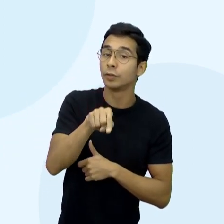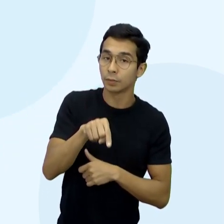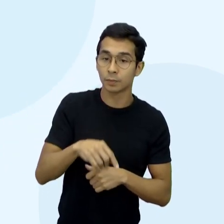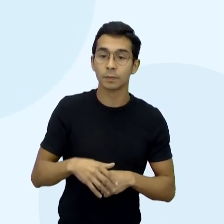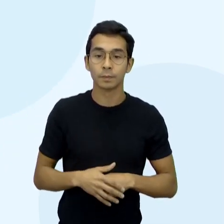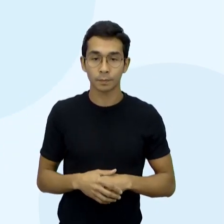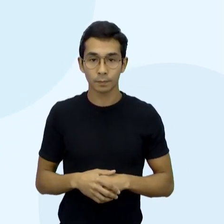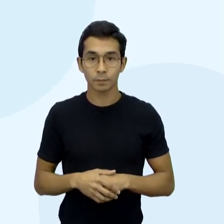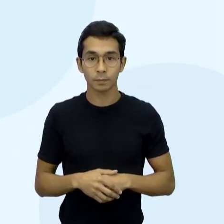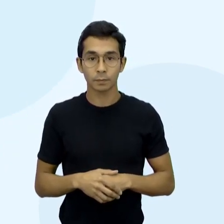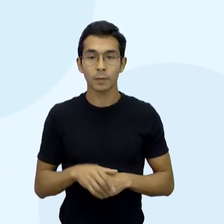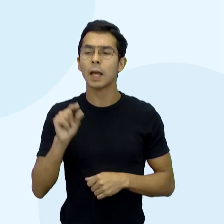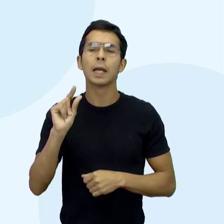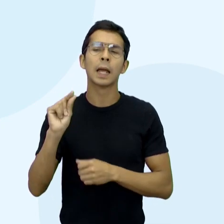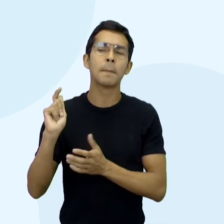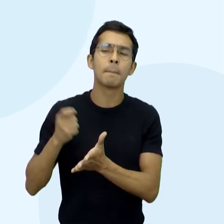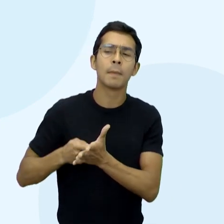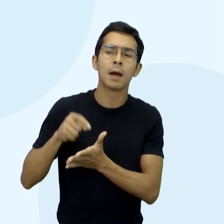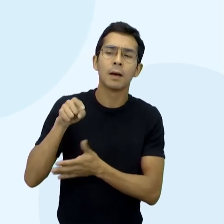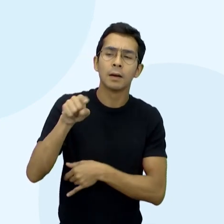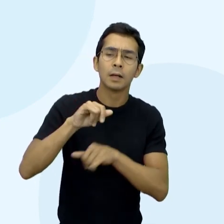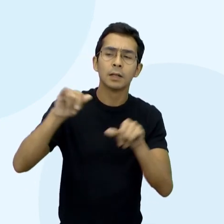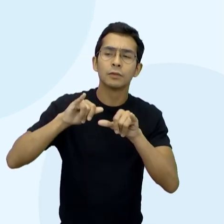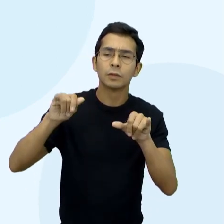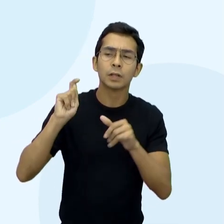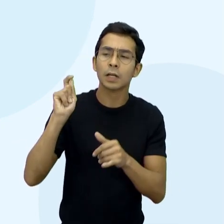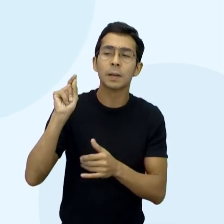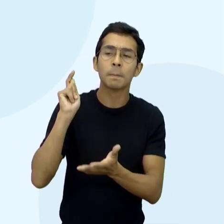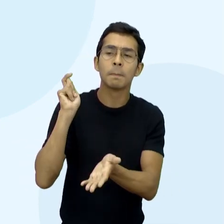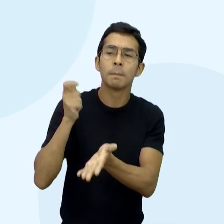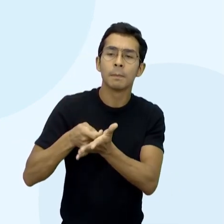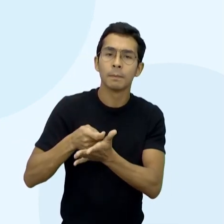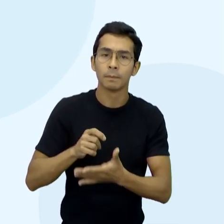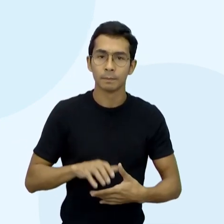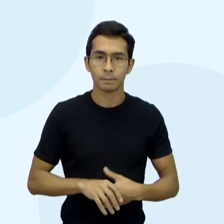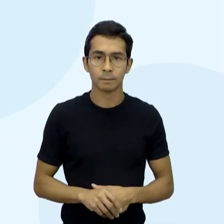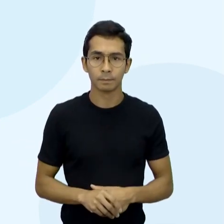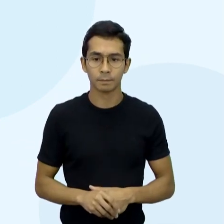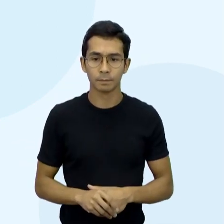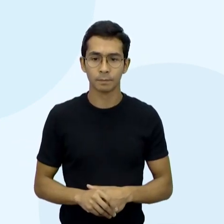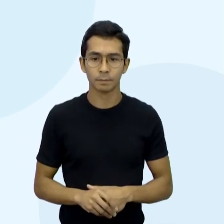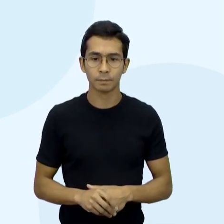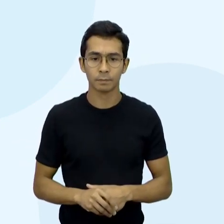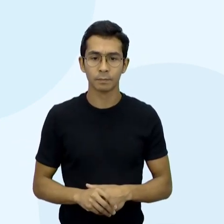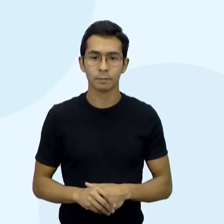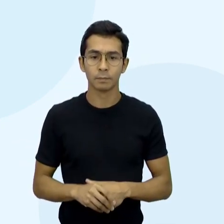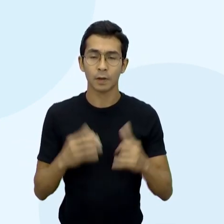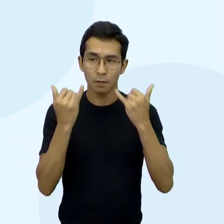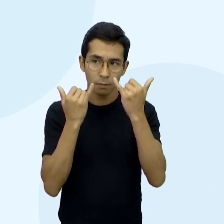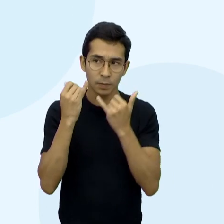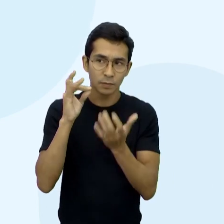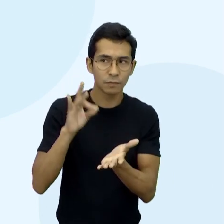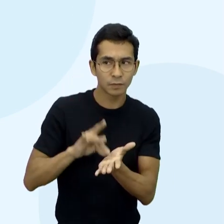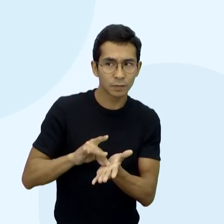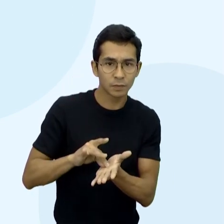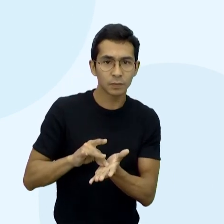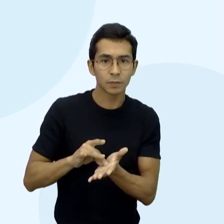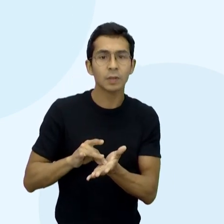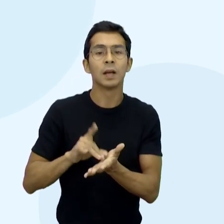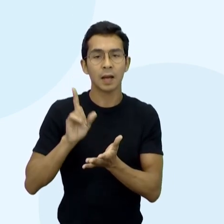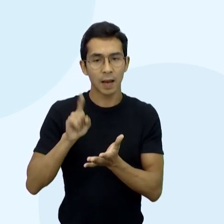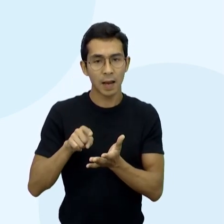Quem são seus financiadores, qual a origem a origem última das informações apresentadas. Isso recebeu o nome de